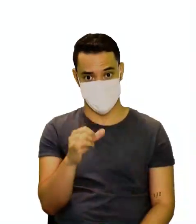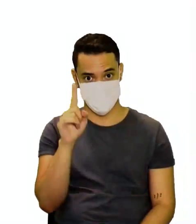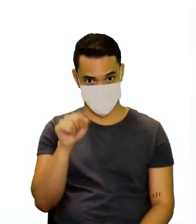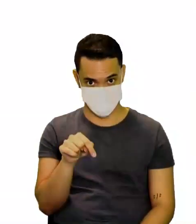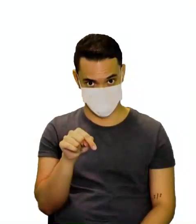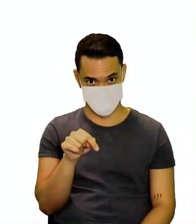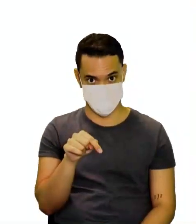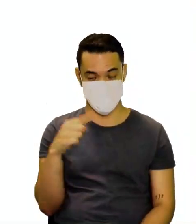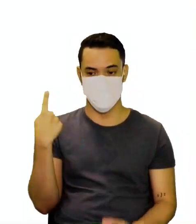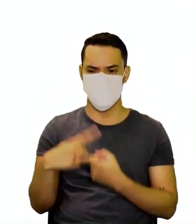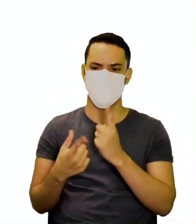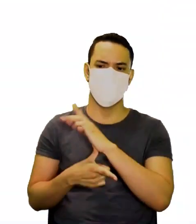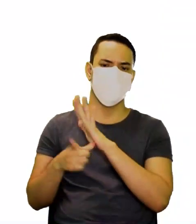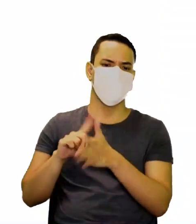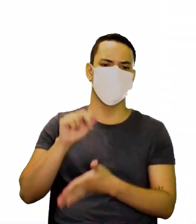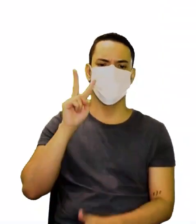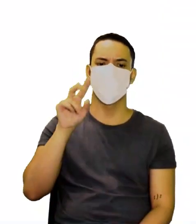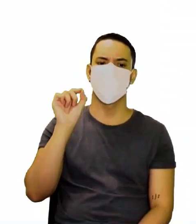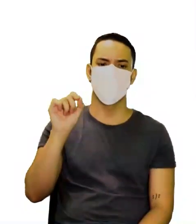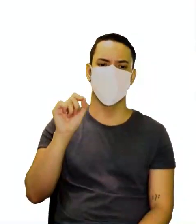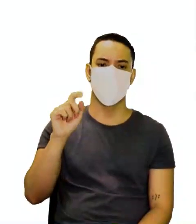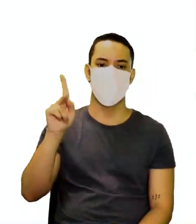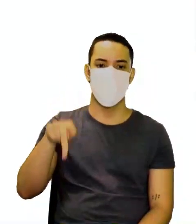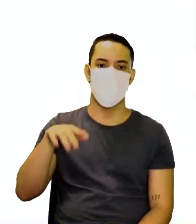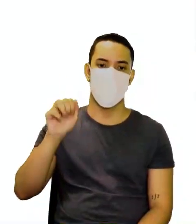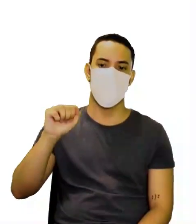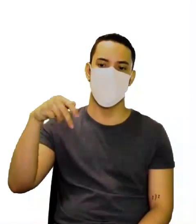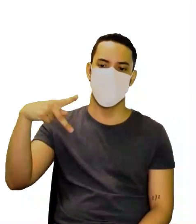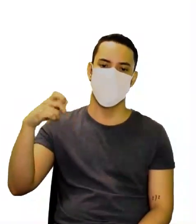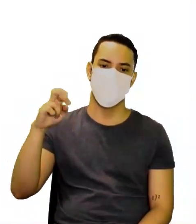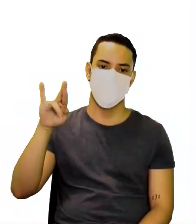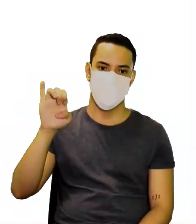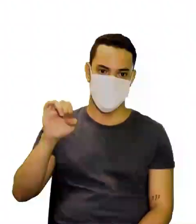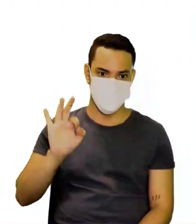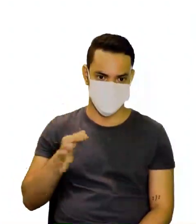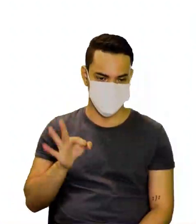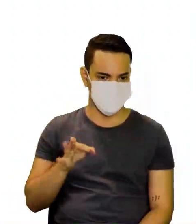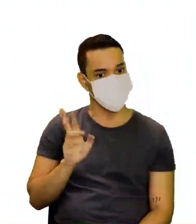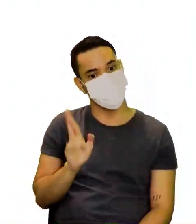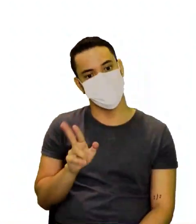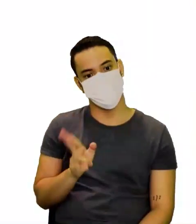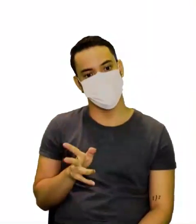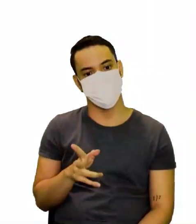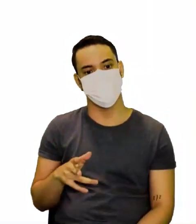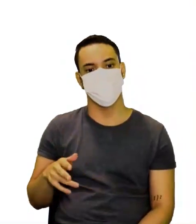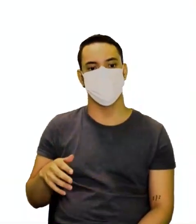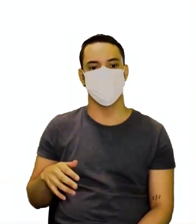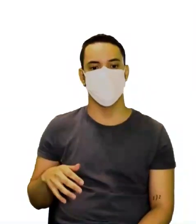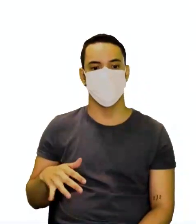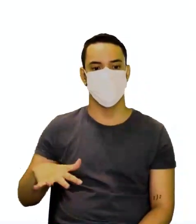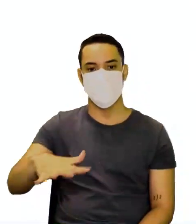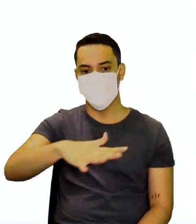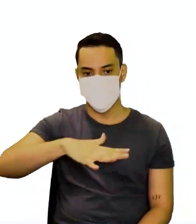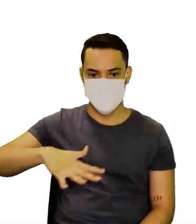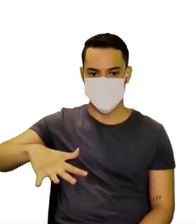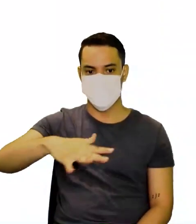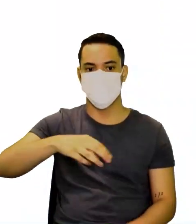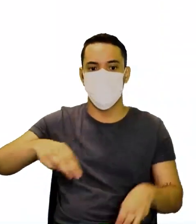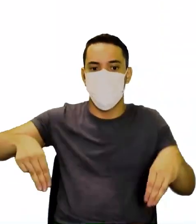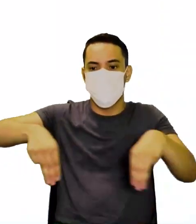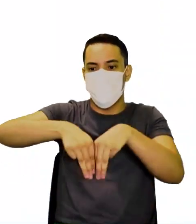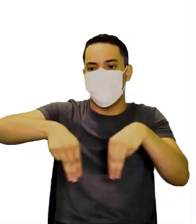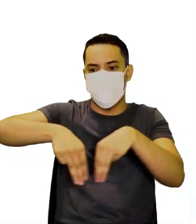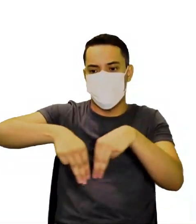corrente elétrica, pessoal, é o quê? Ampere, certo? Campo magnético, pessoal,